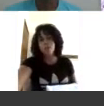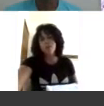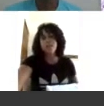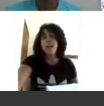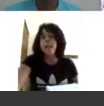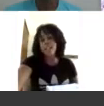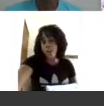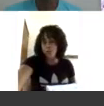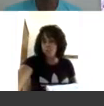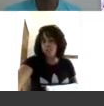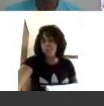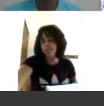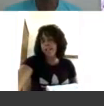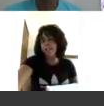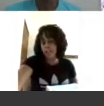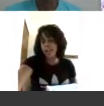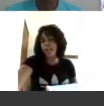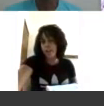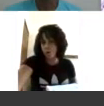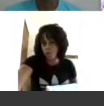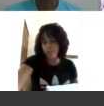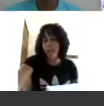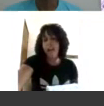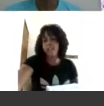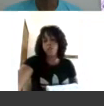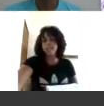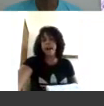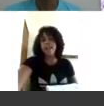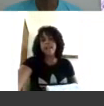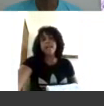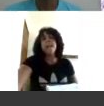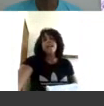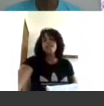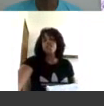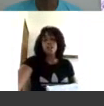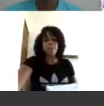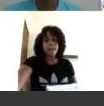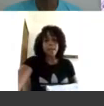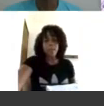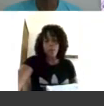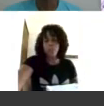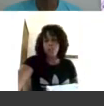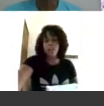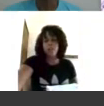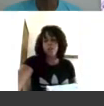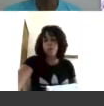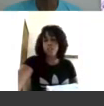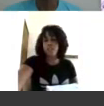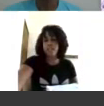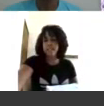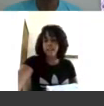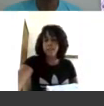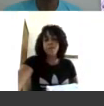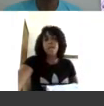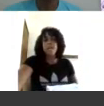jogos eletrônicos, entre outros temas, né, que unia as duas áreas. E a gente também participou de